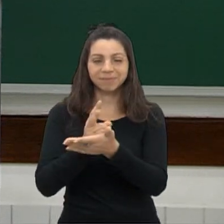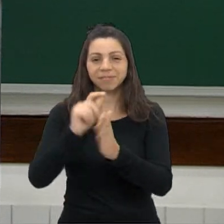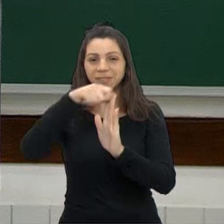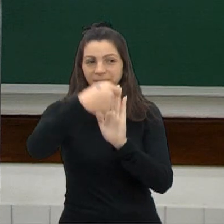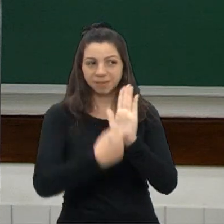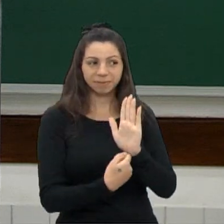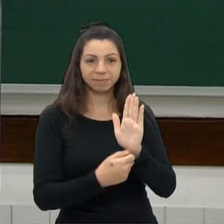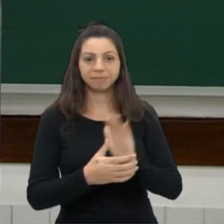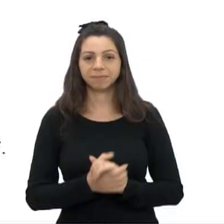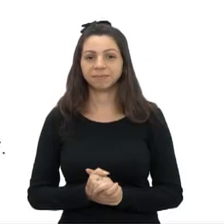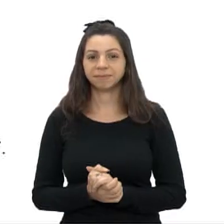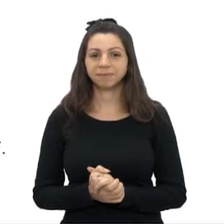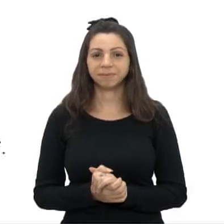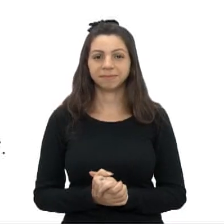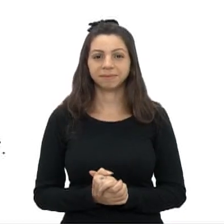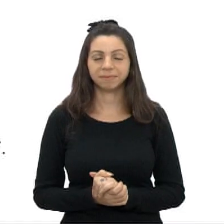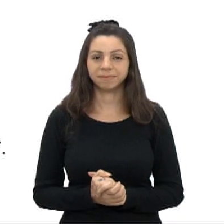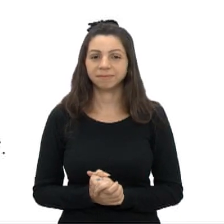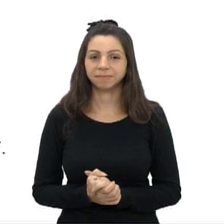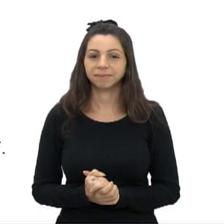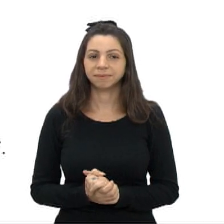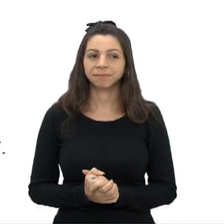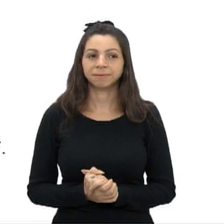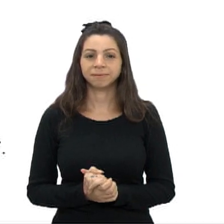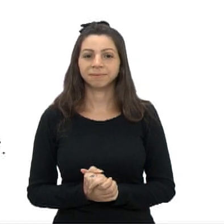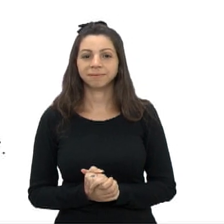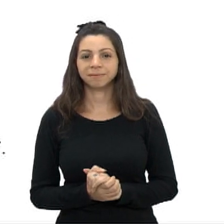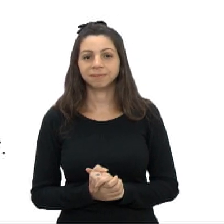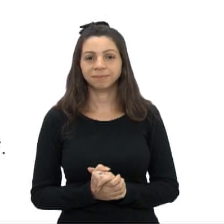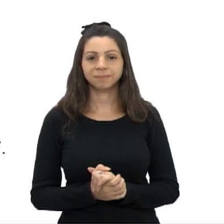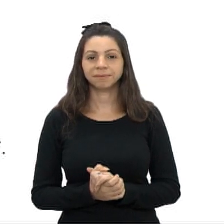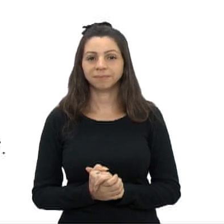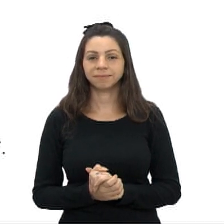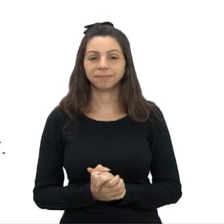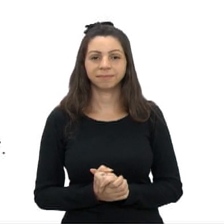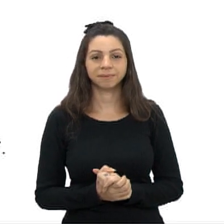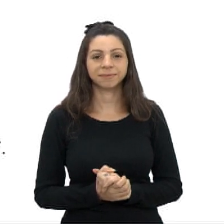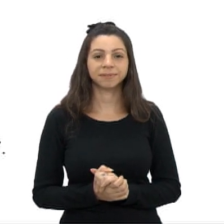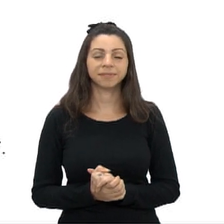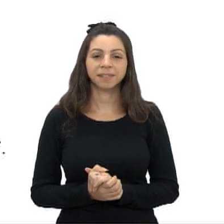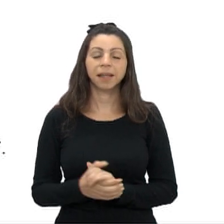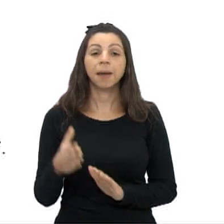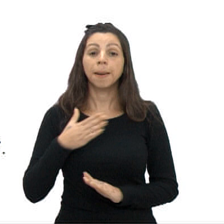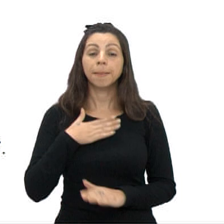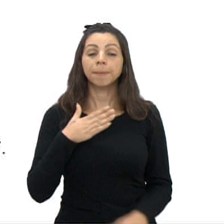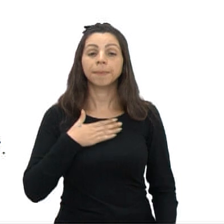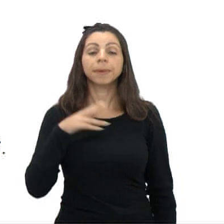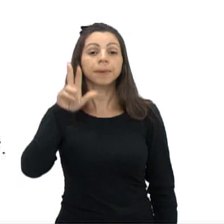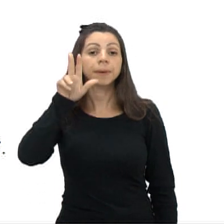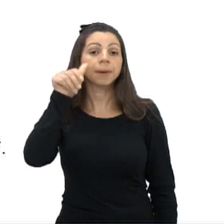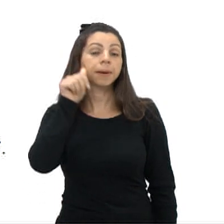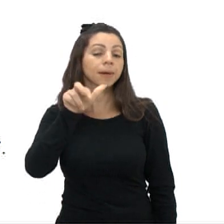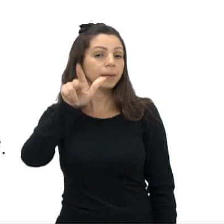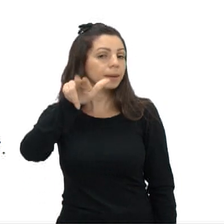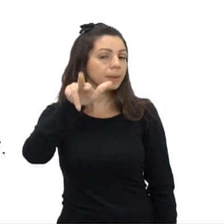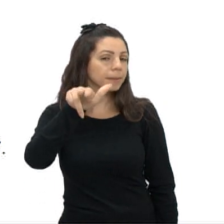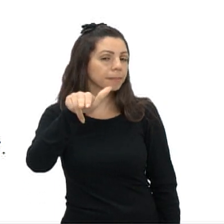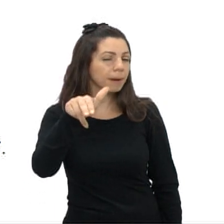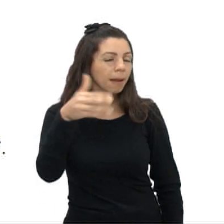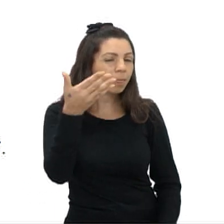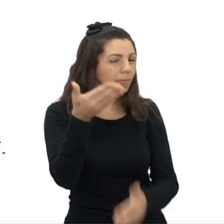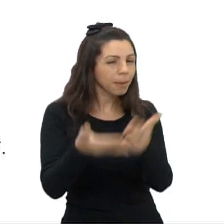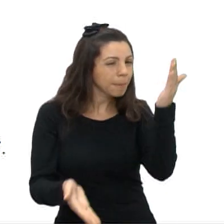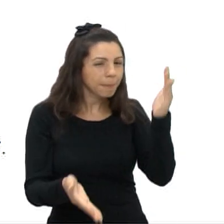texto. Minha irmã, que não perde uma chance, falou que o sumiço da